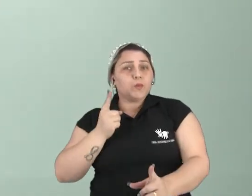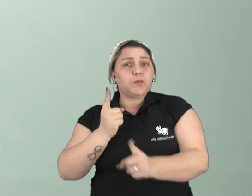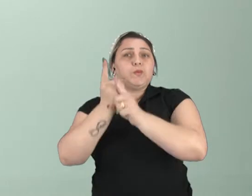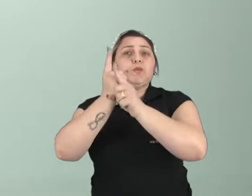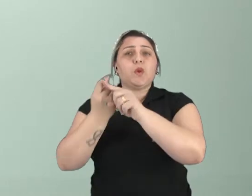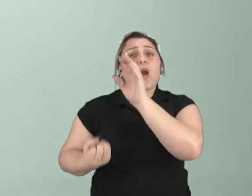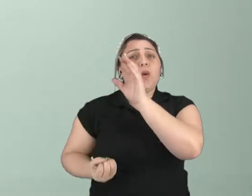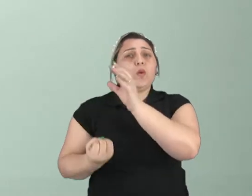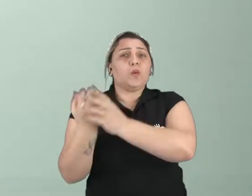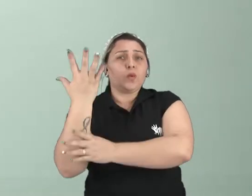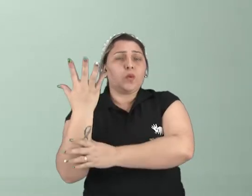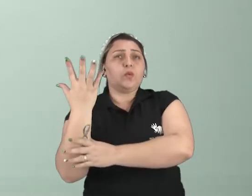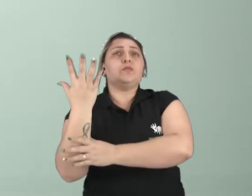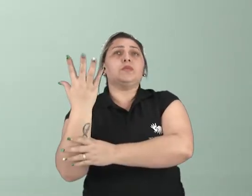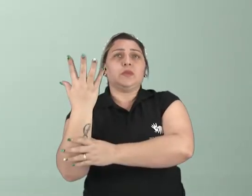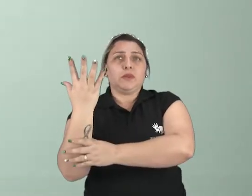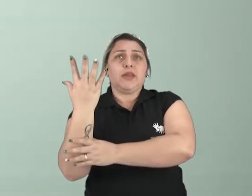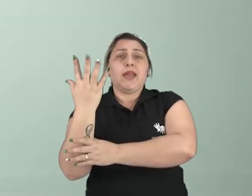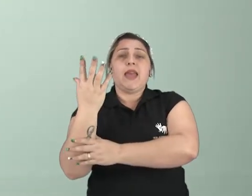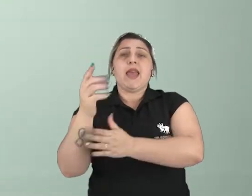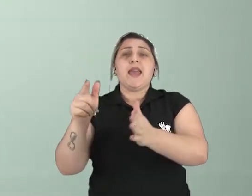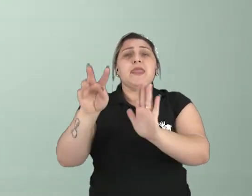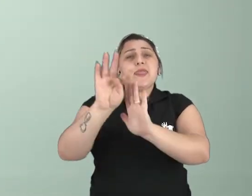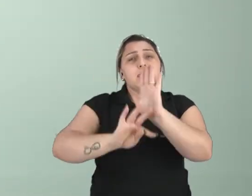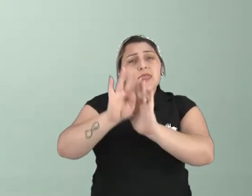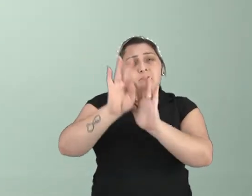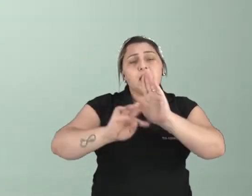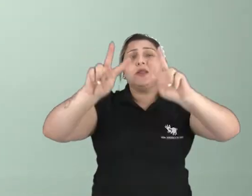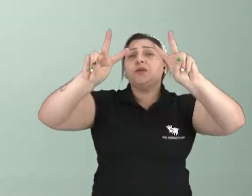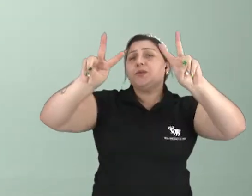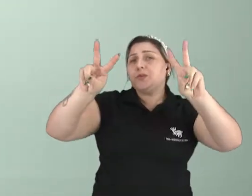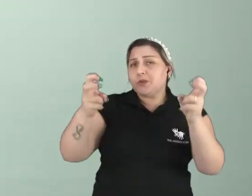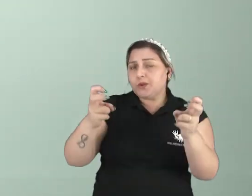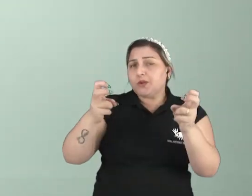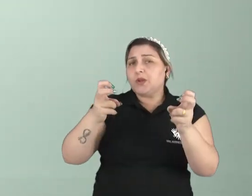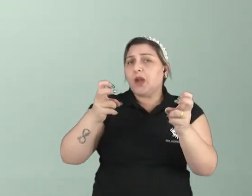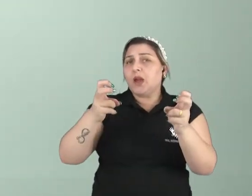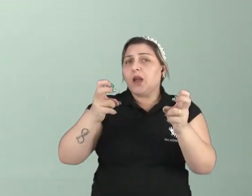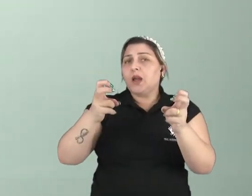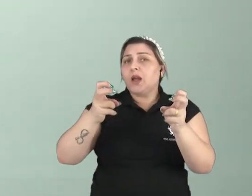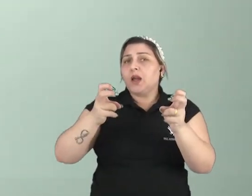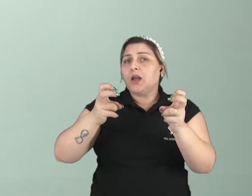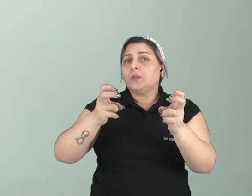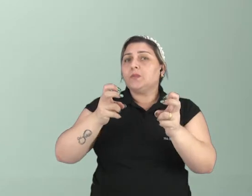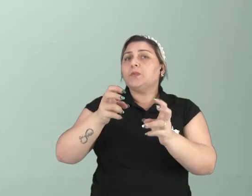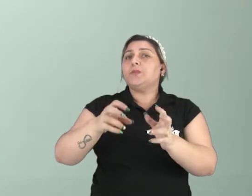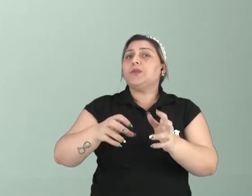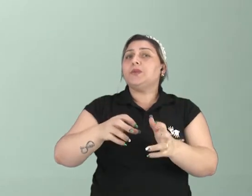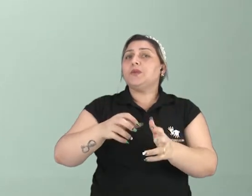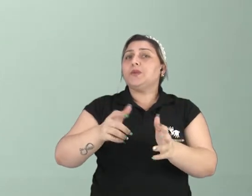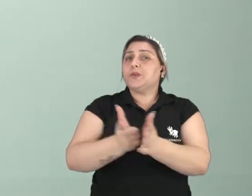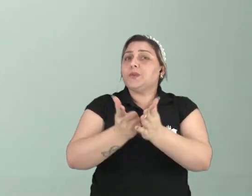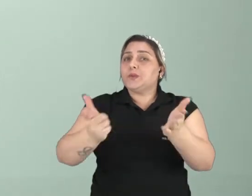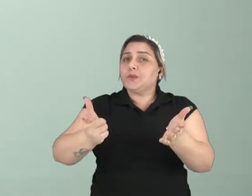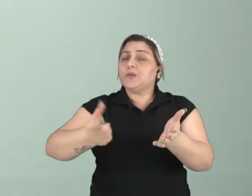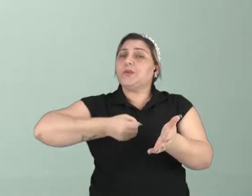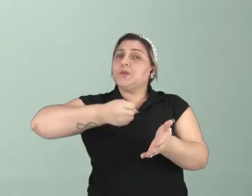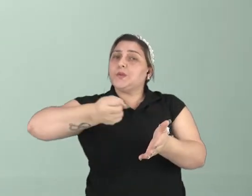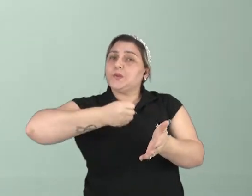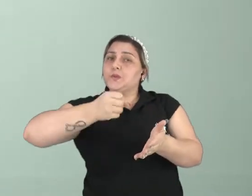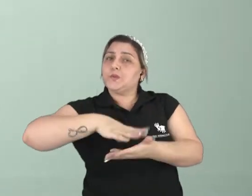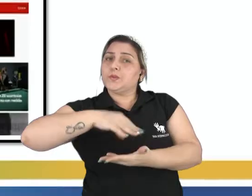de fatos em textos e temas também, em textos jornalísticos, tá bom? Tá certo? Então vamos